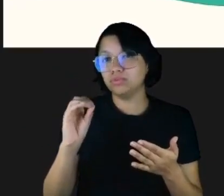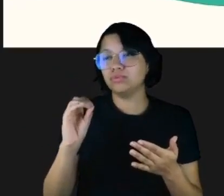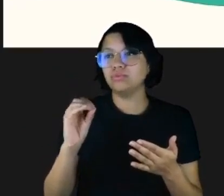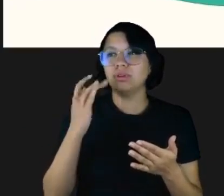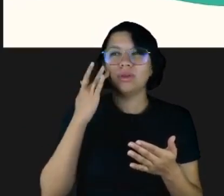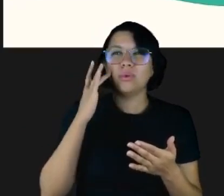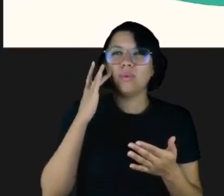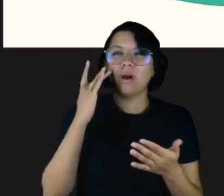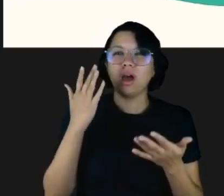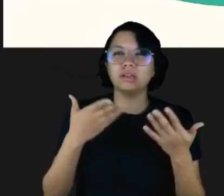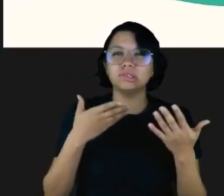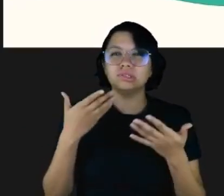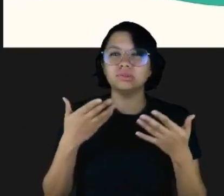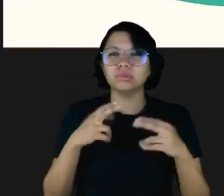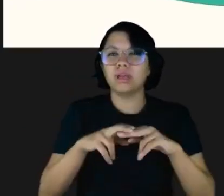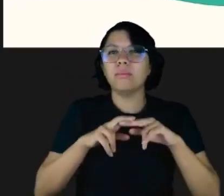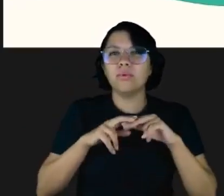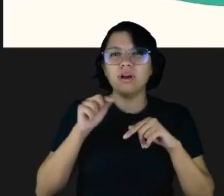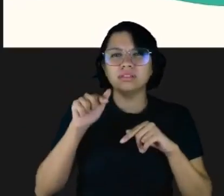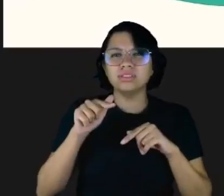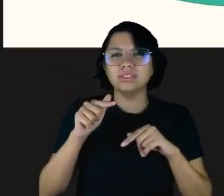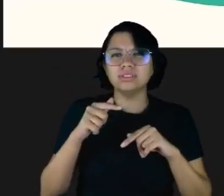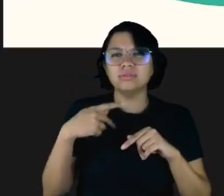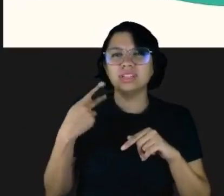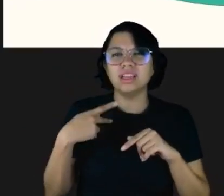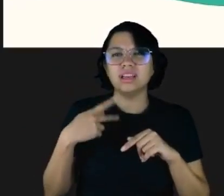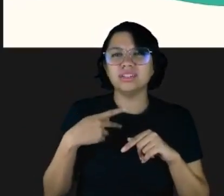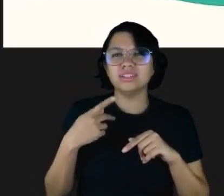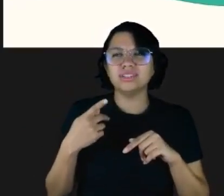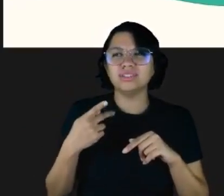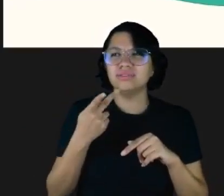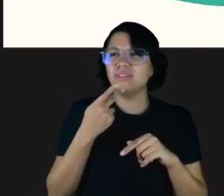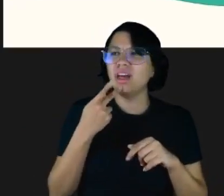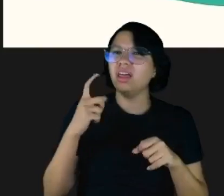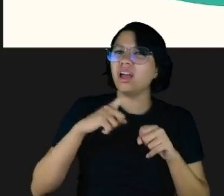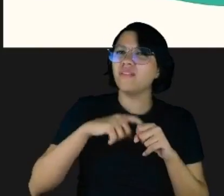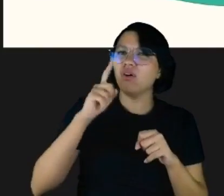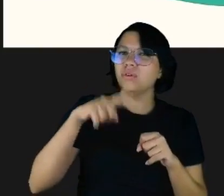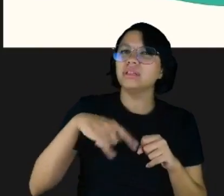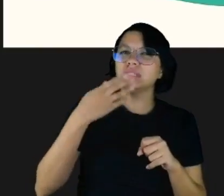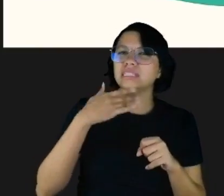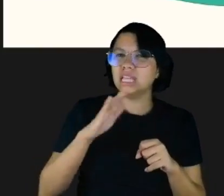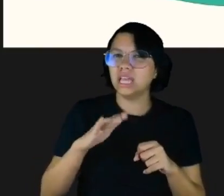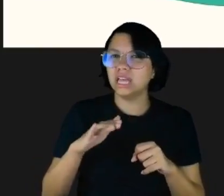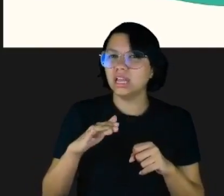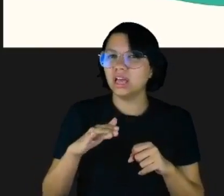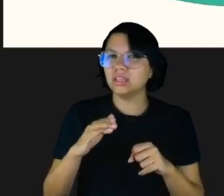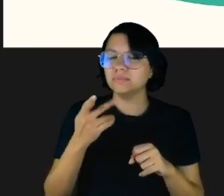que é por causa disso que a gente acaba falando que volta a ser criança, né? Eu vou